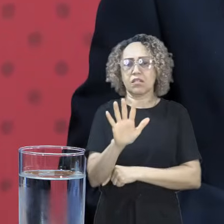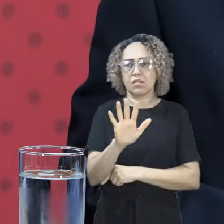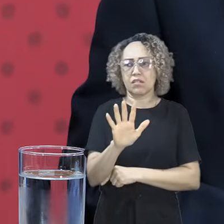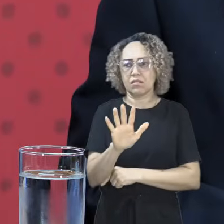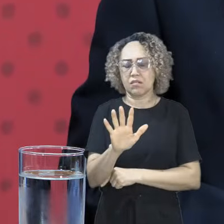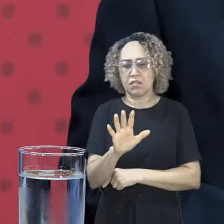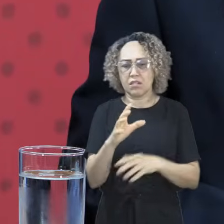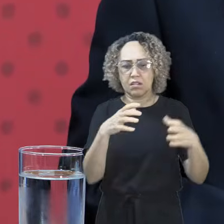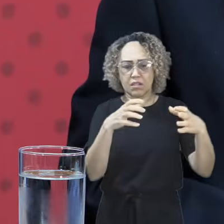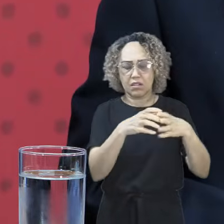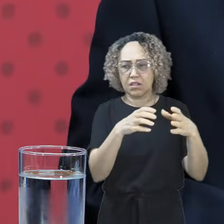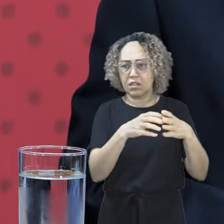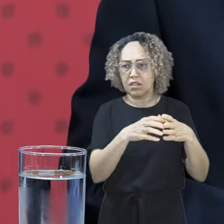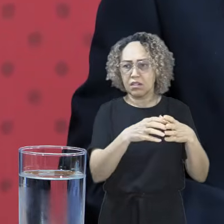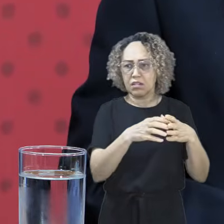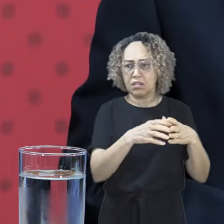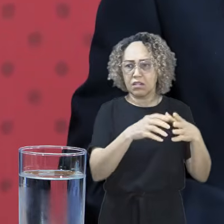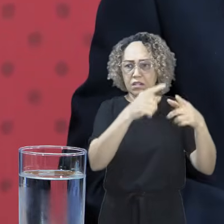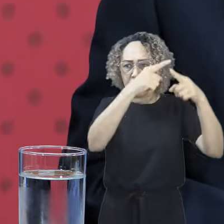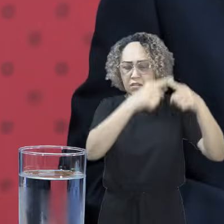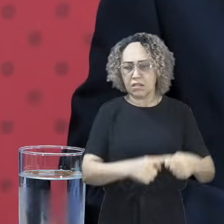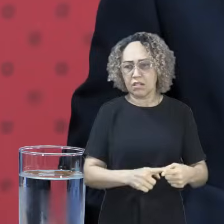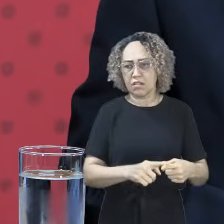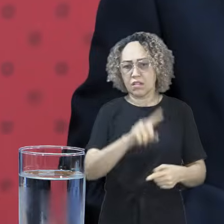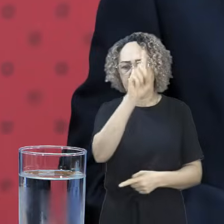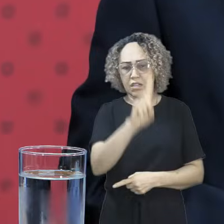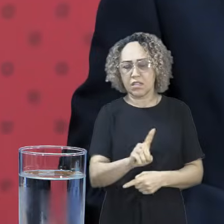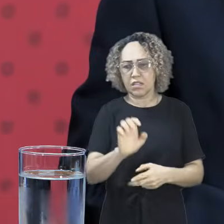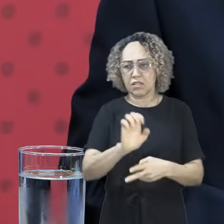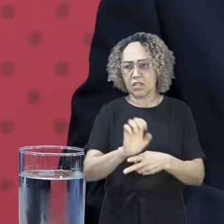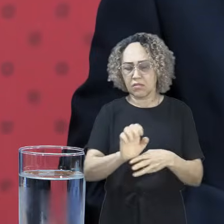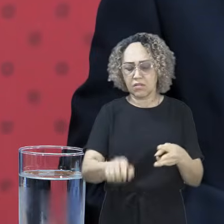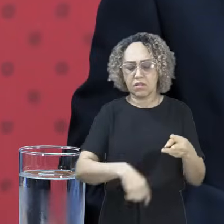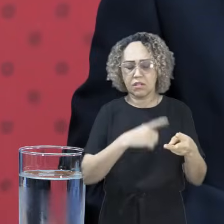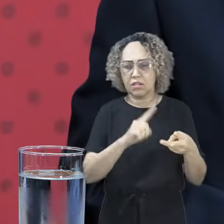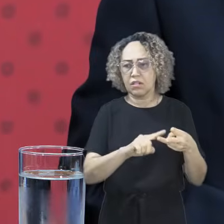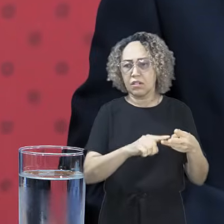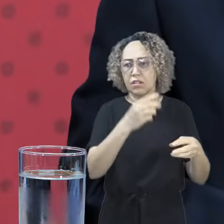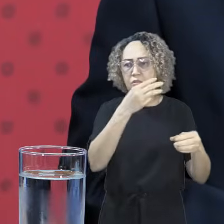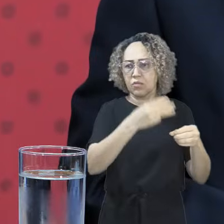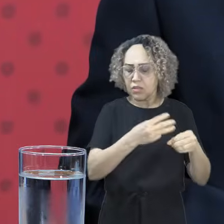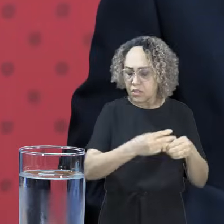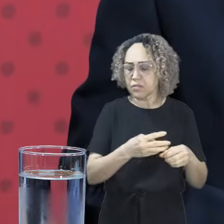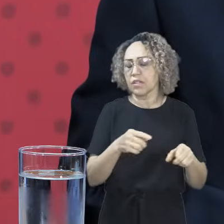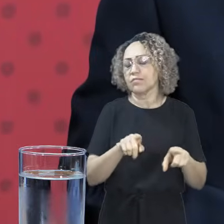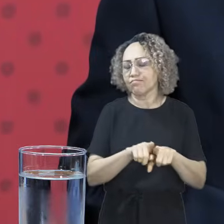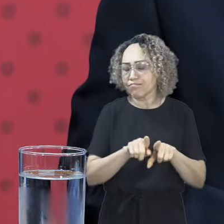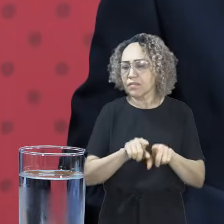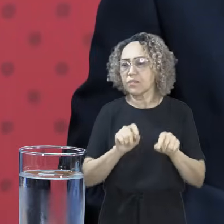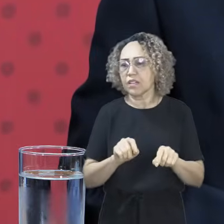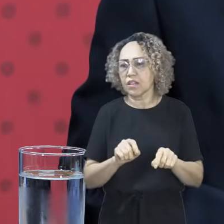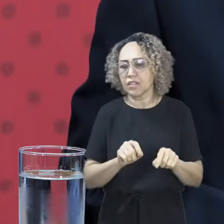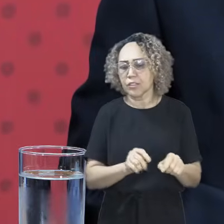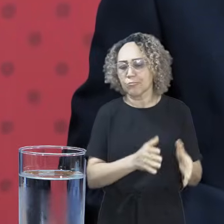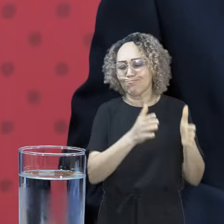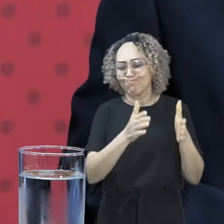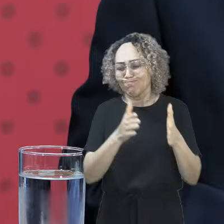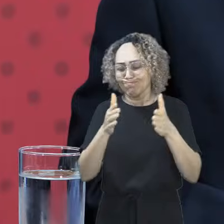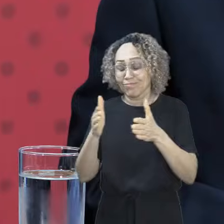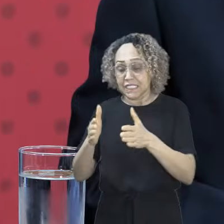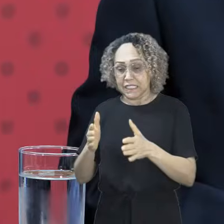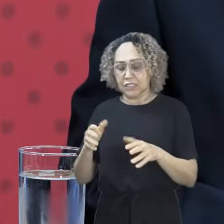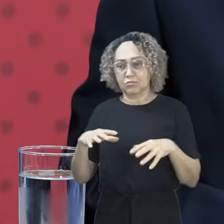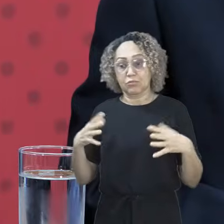que disputaram as direções estaduais, as direções municipais. Ou seja, um processo muito rico de